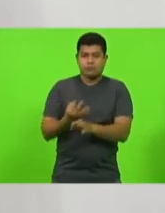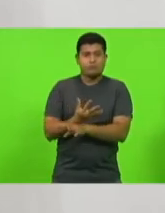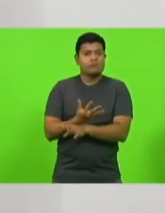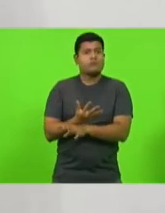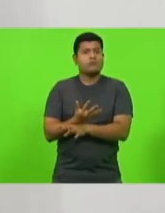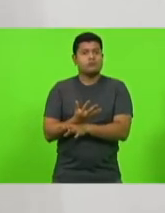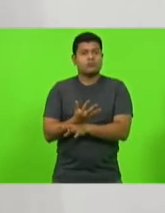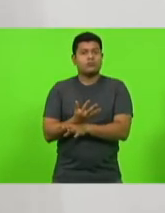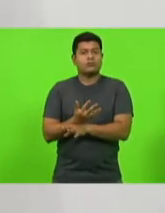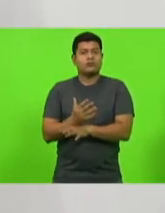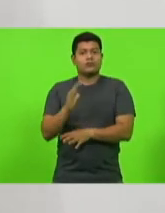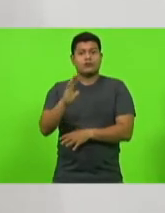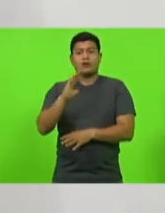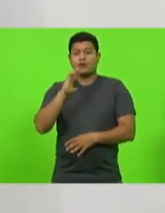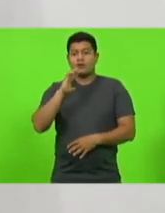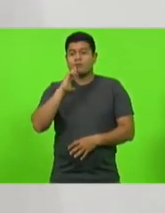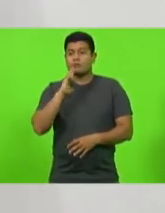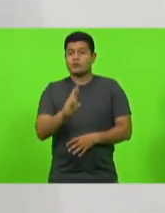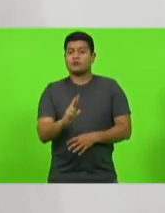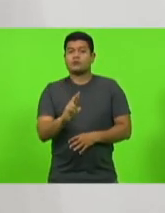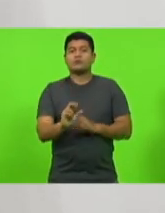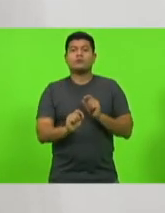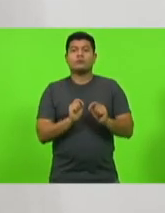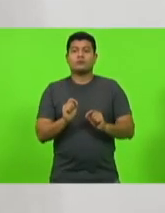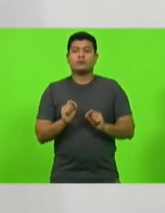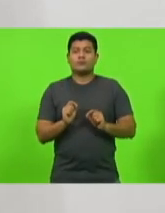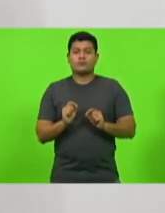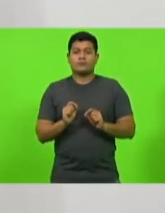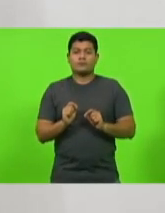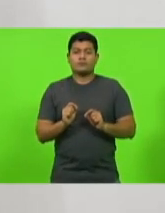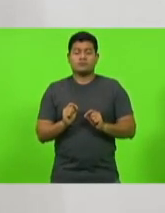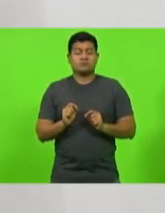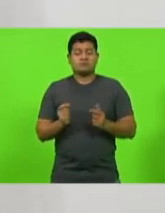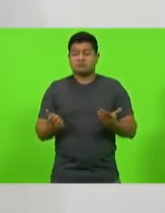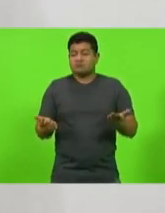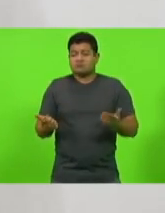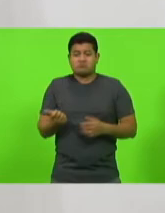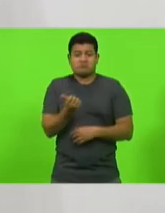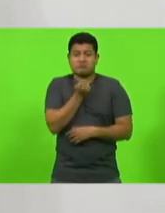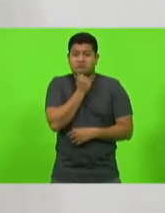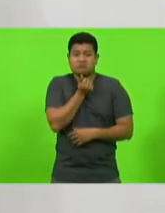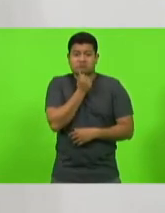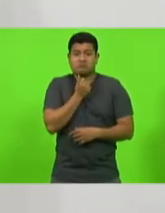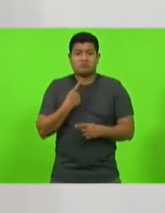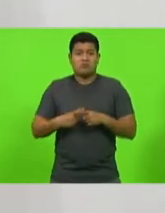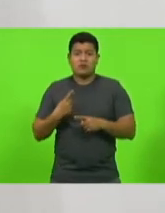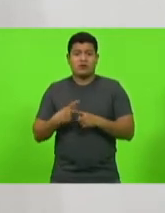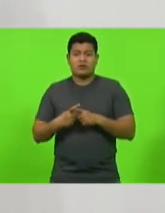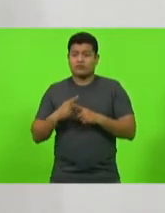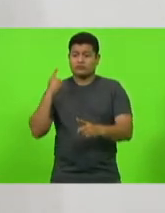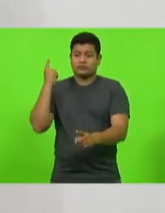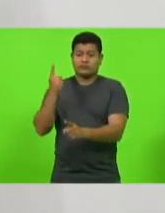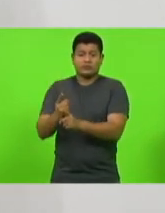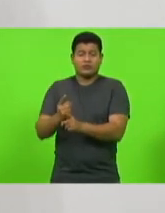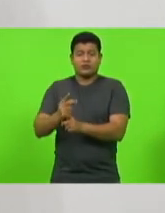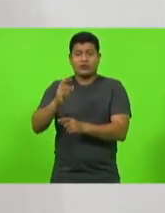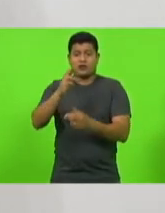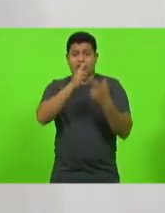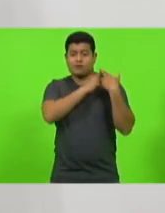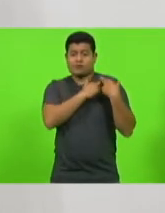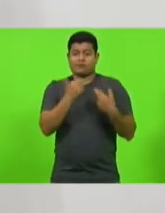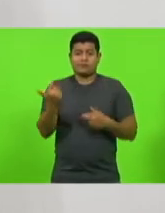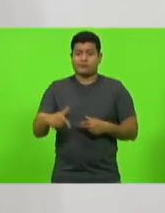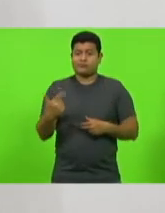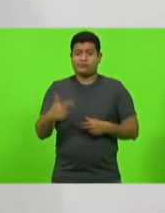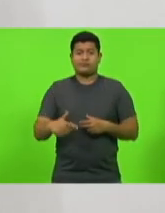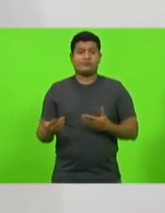E sabe qual foi o resultado? Ninguém sabe, porque foi inconclusiva. Inconclusiva. Foi esse